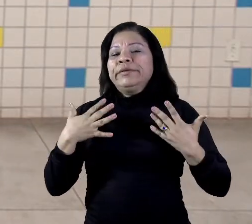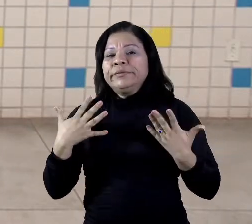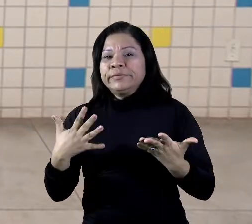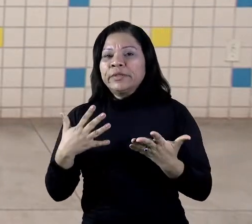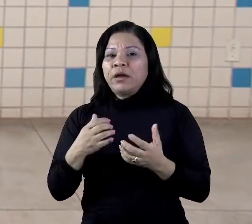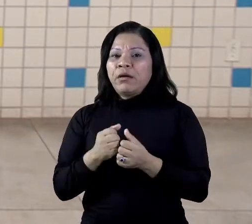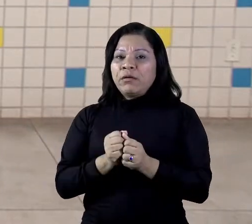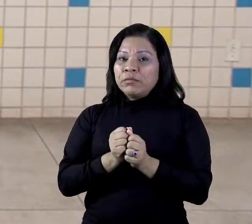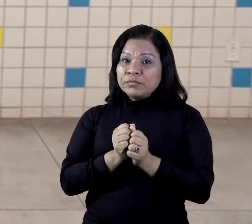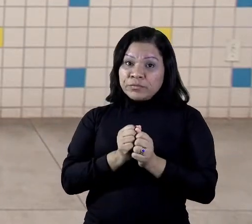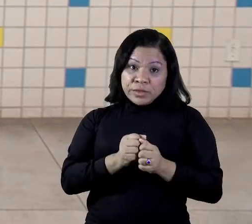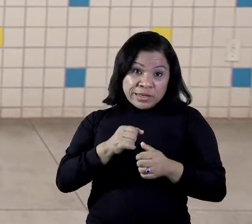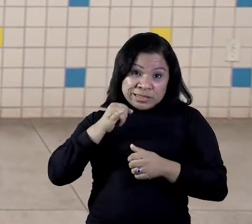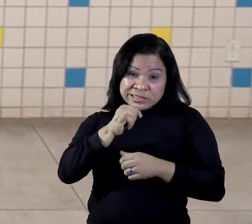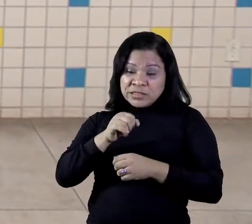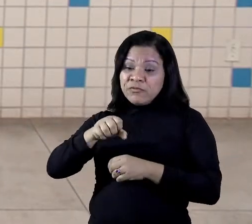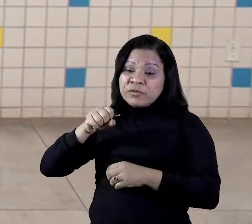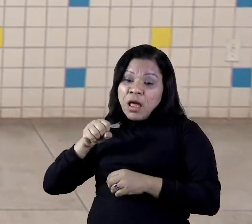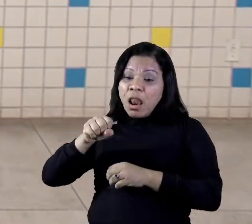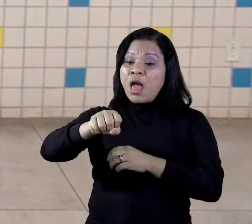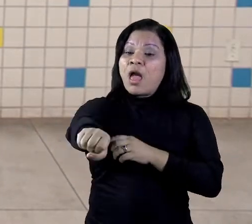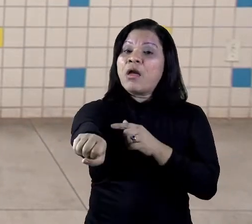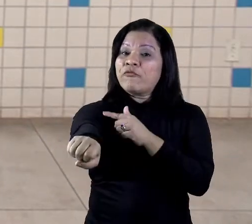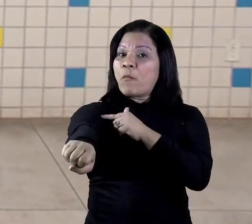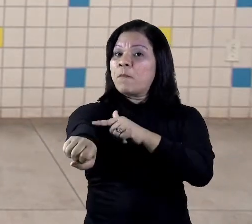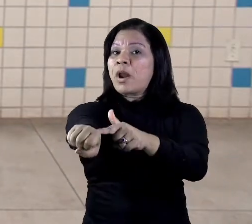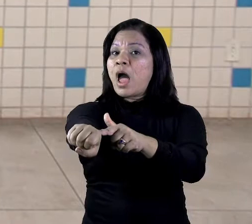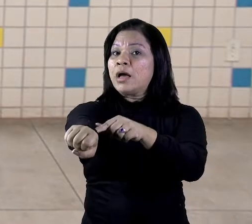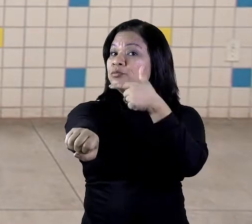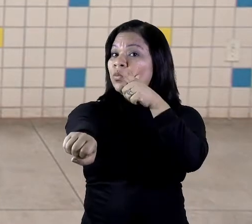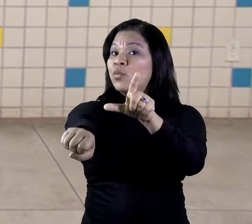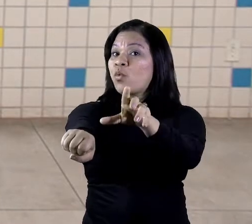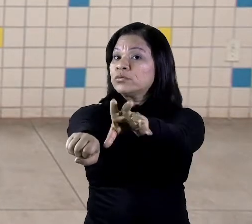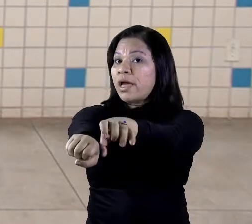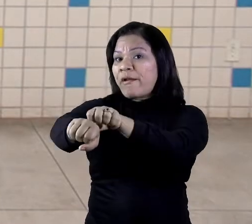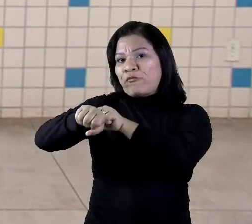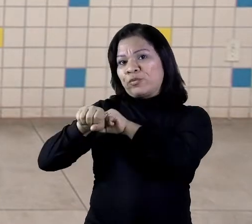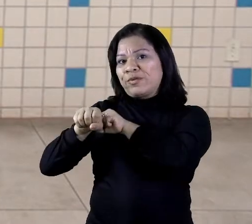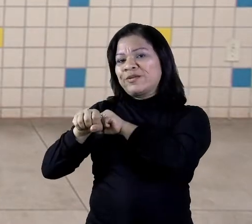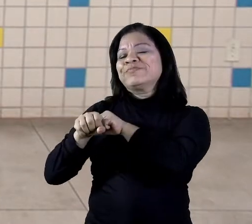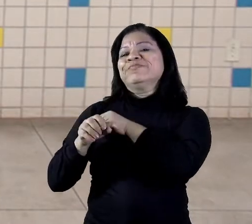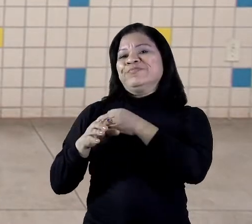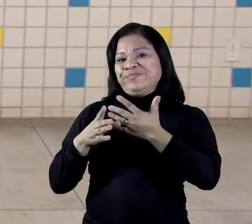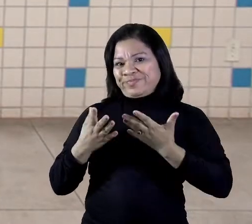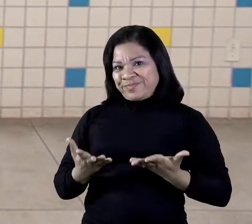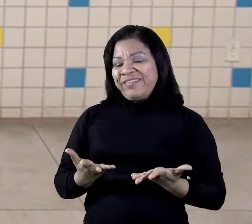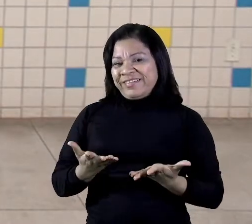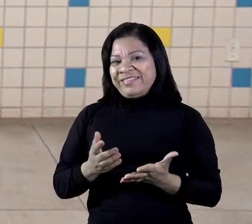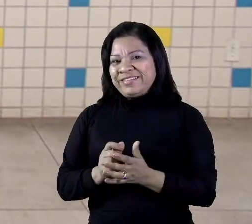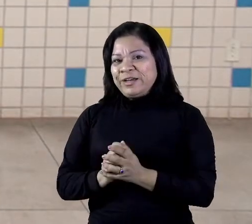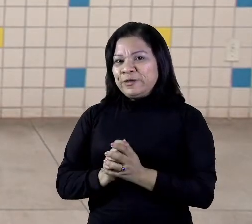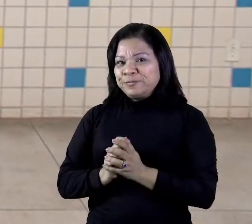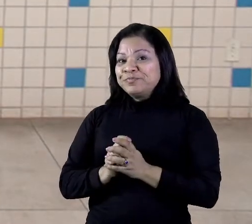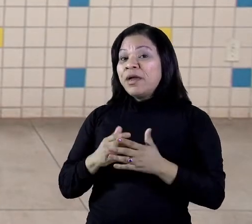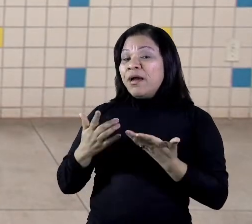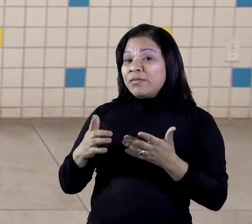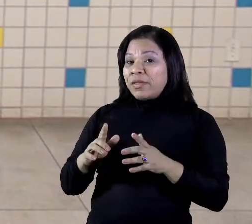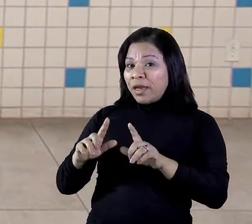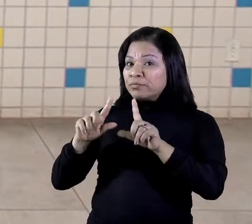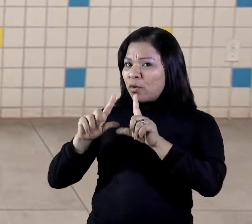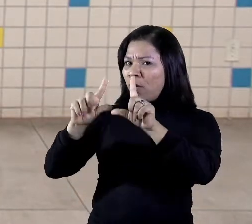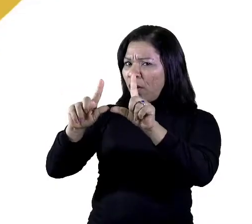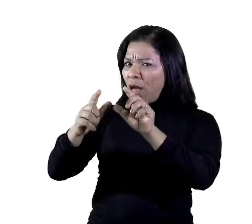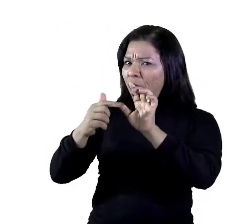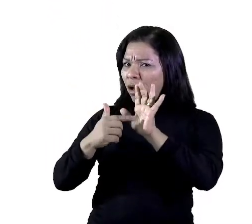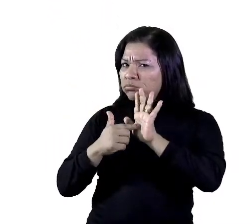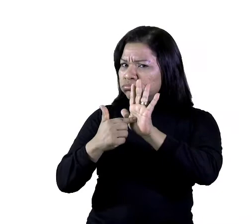braço e não conseguiria voltar. Então, nesse slide aí mostra esses músculos que nós temos. Não é? Ali